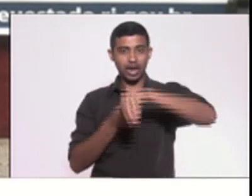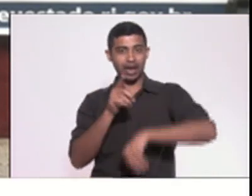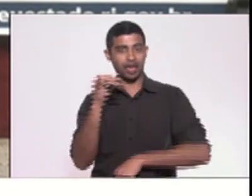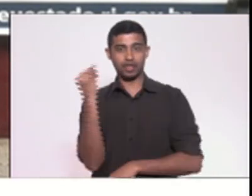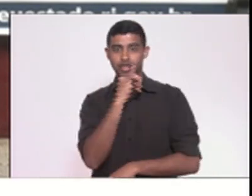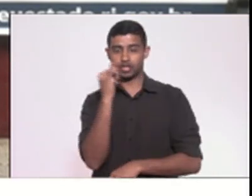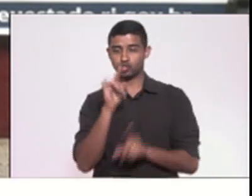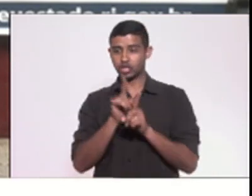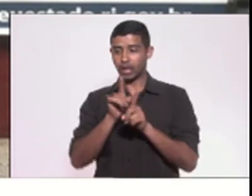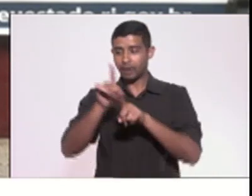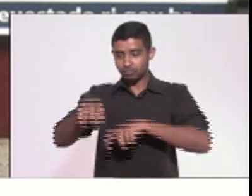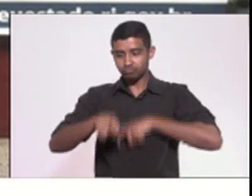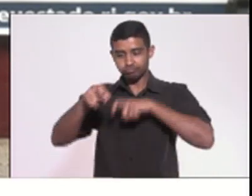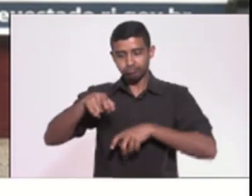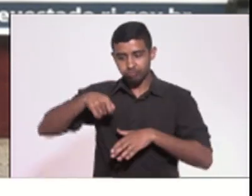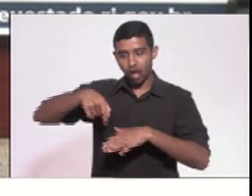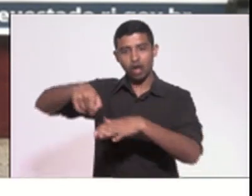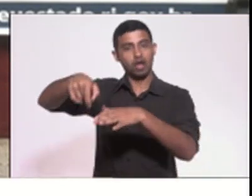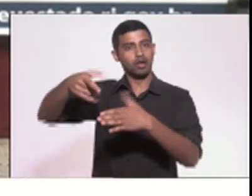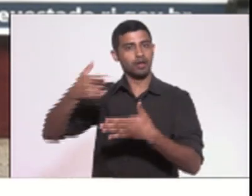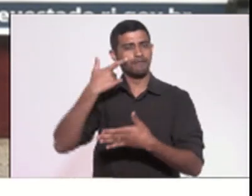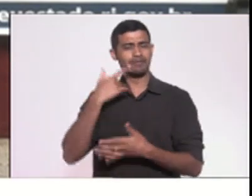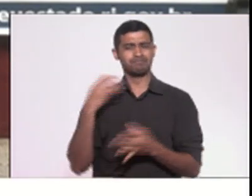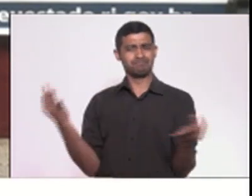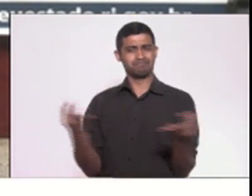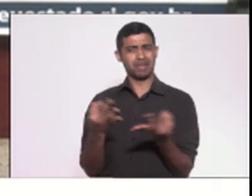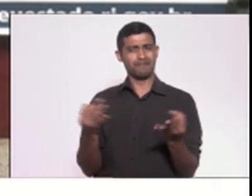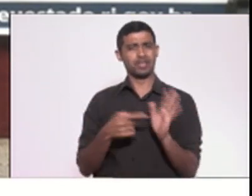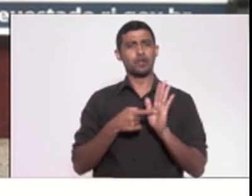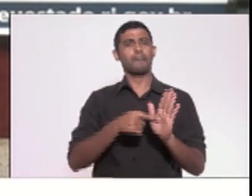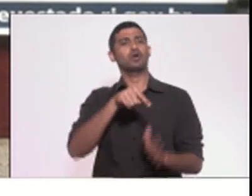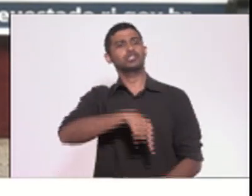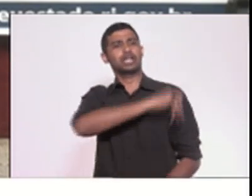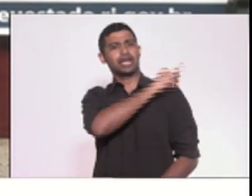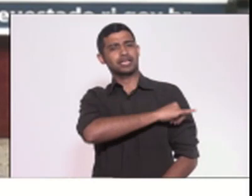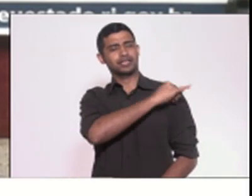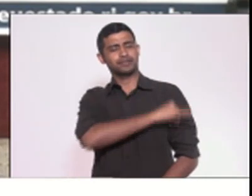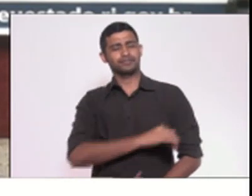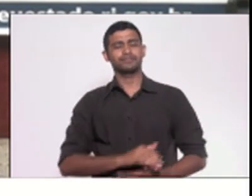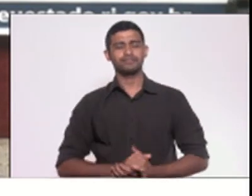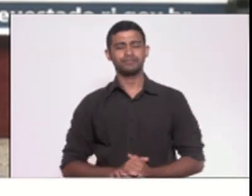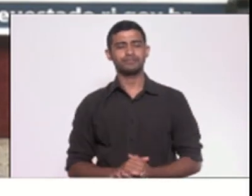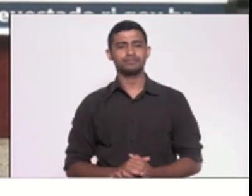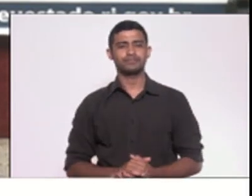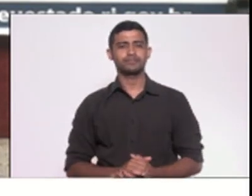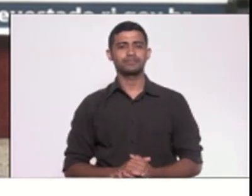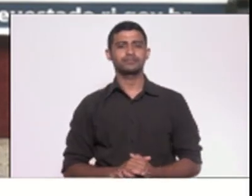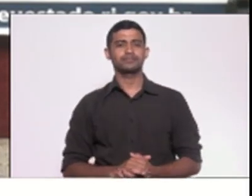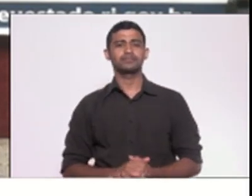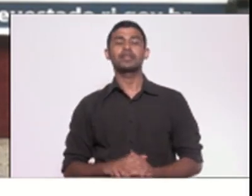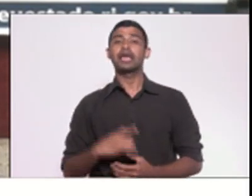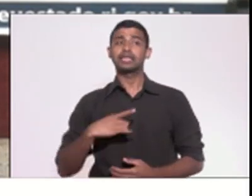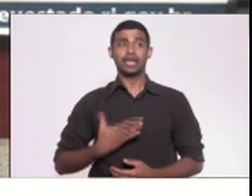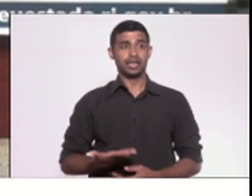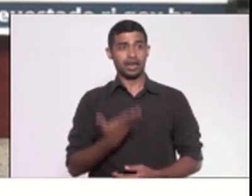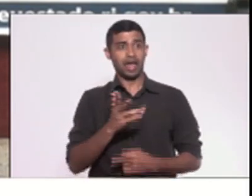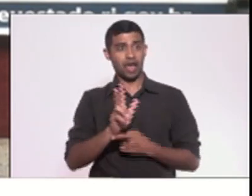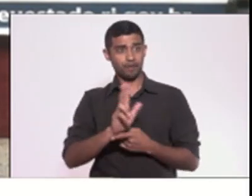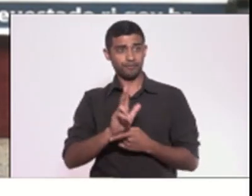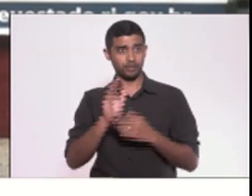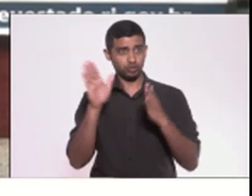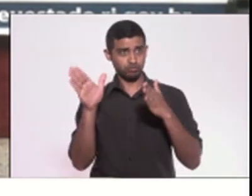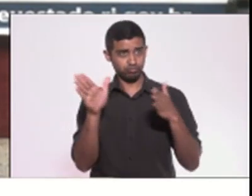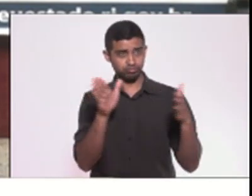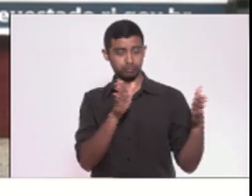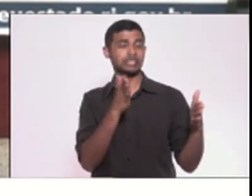agricultura. Um formato perfeito para trazer para o estado do Rio de Janeiro. Isso aqui é um vídeo, para quem não